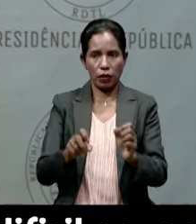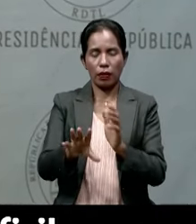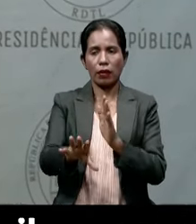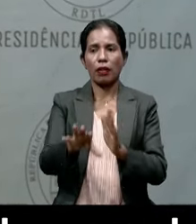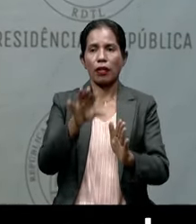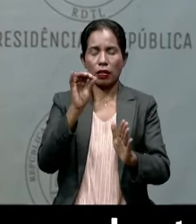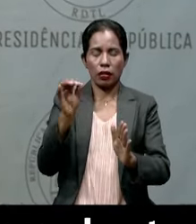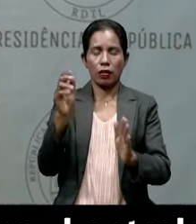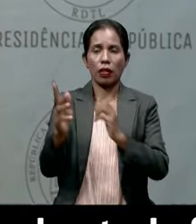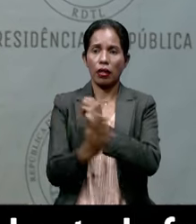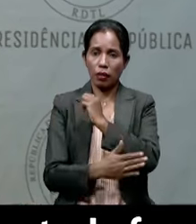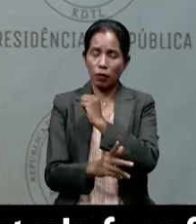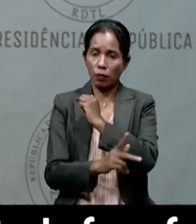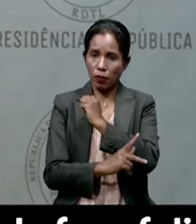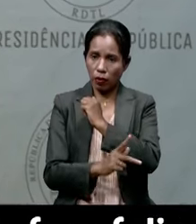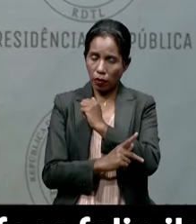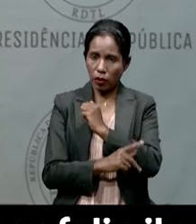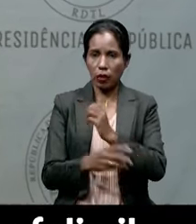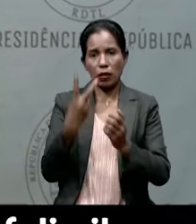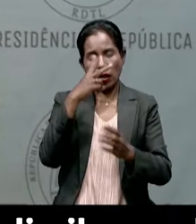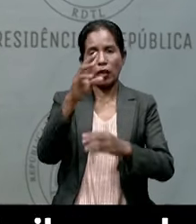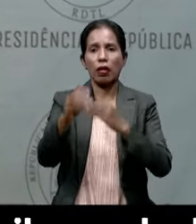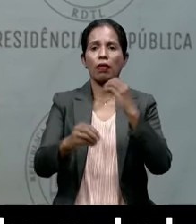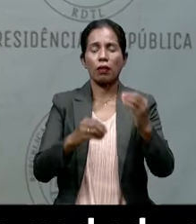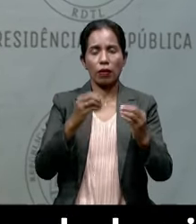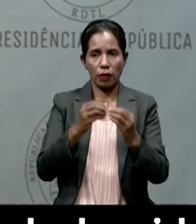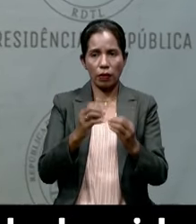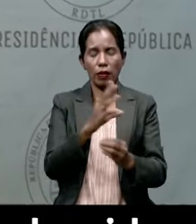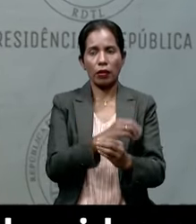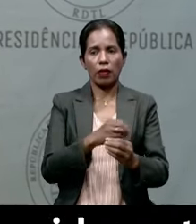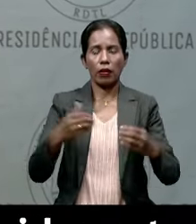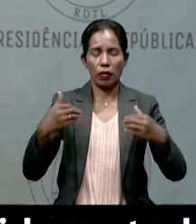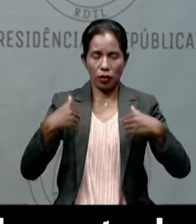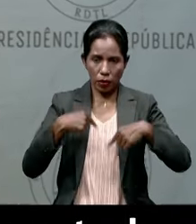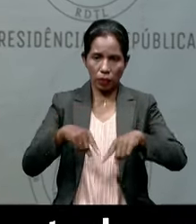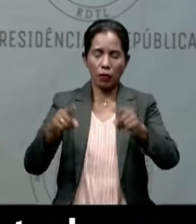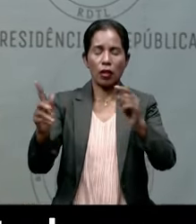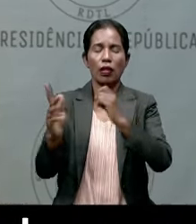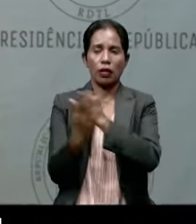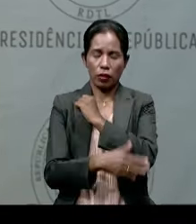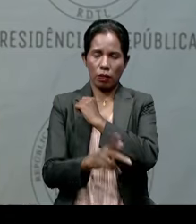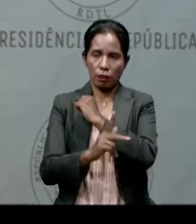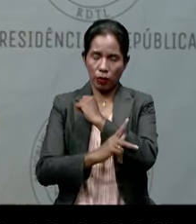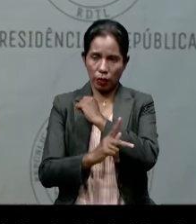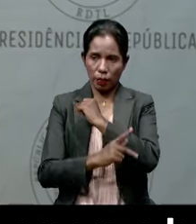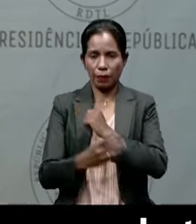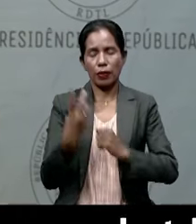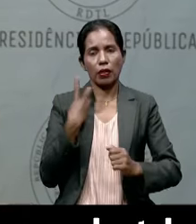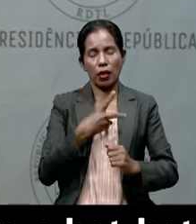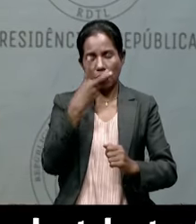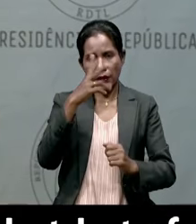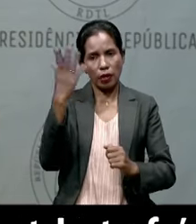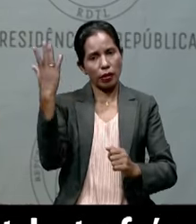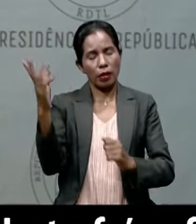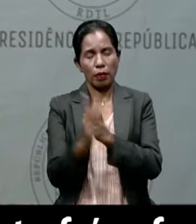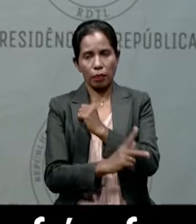chega a Portugal e que possa dar condições de integração a quem vai a Portugal. E o que se está a passar em Portugal,